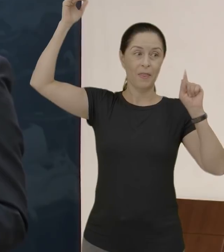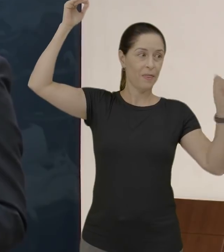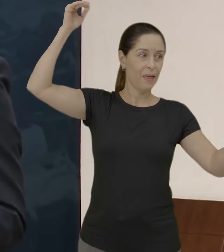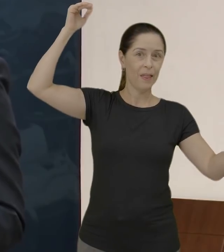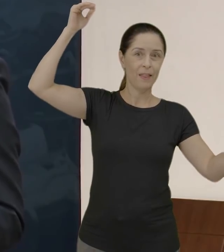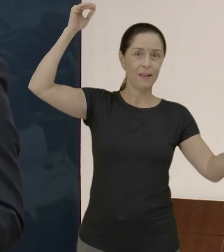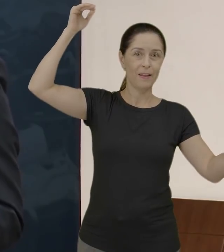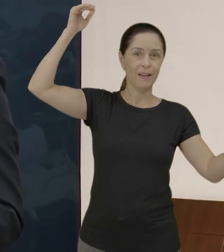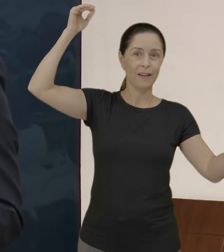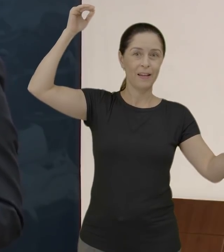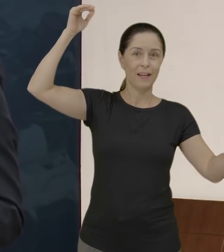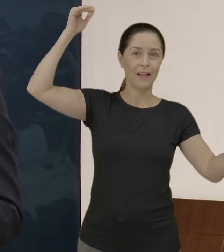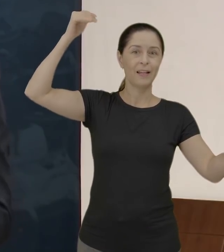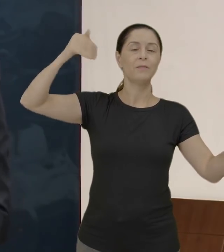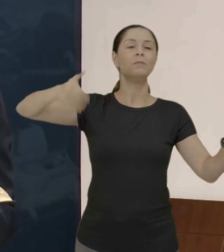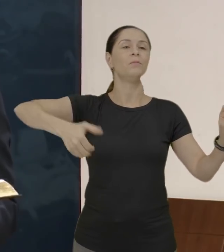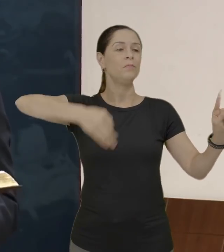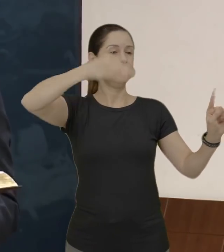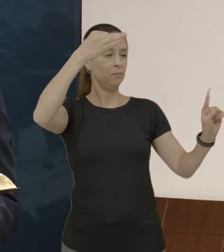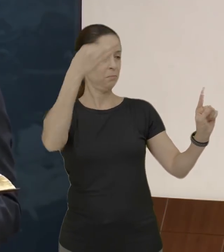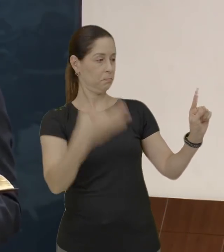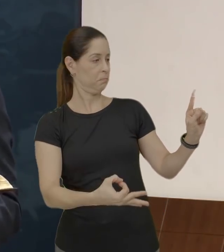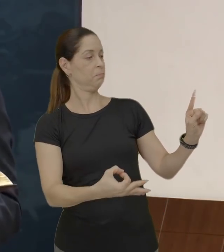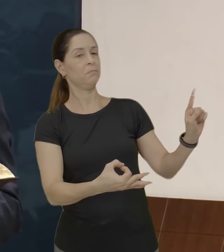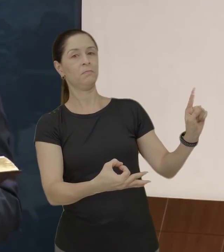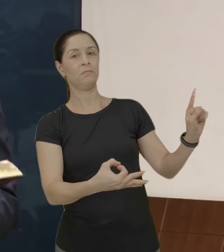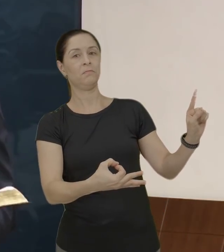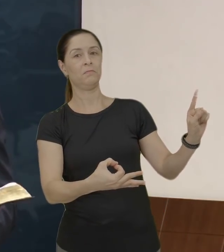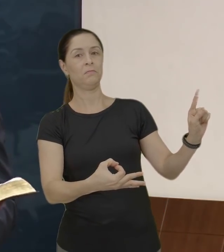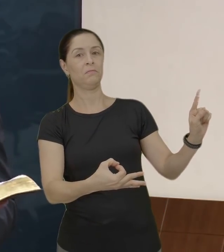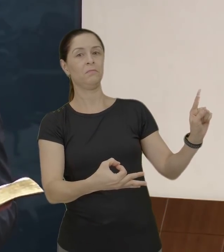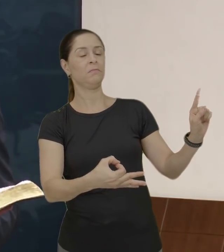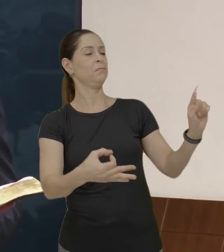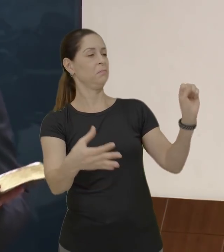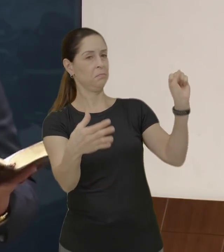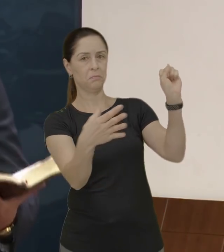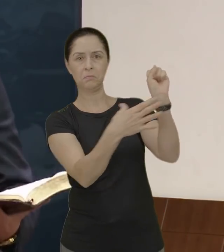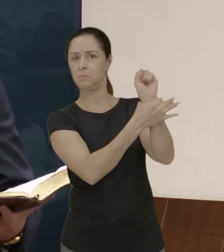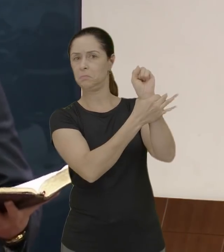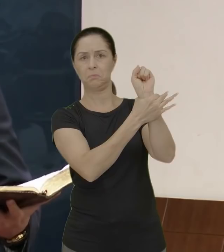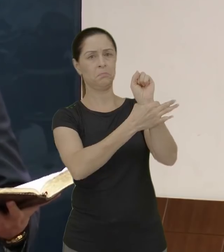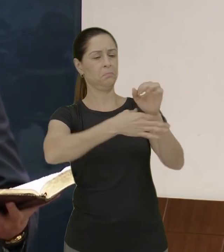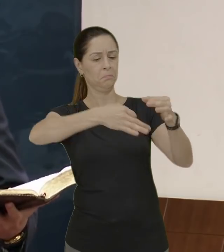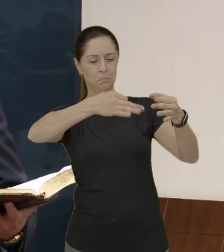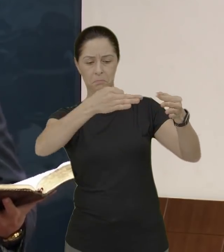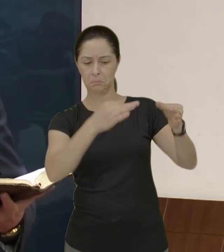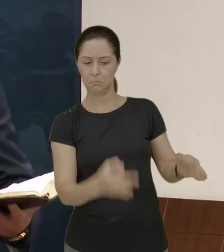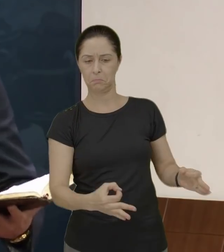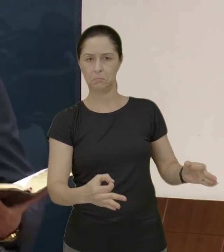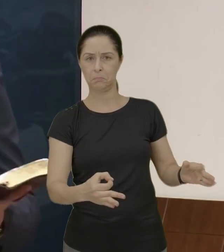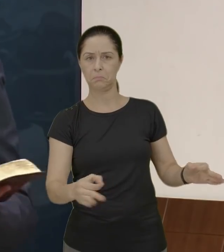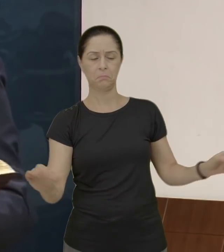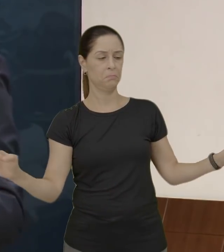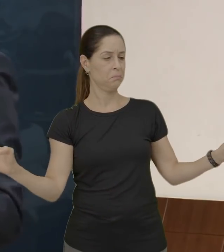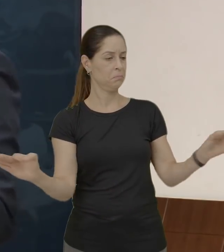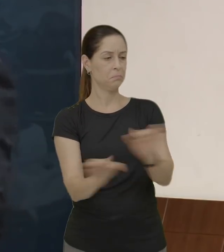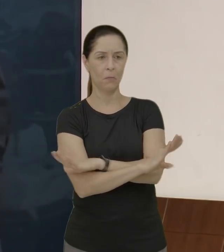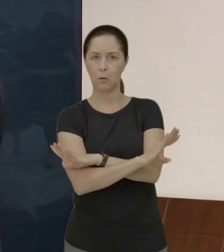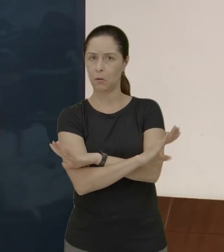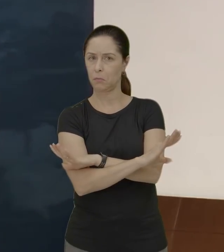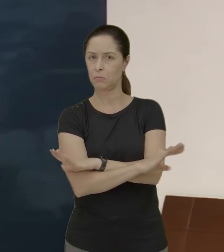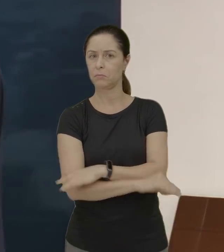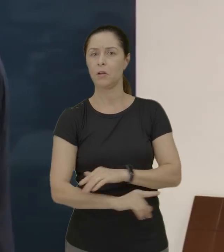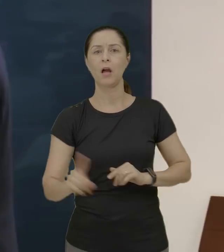cessava a contenda. Ou seja, não tem dúvida, está seguro, está certo, não dá para mudar